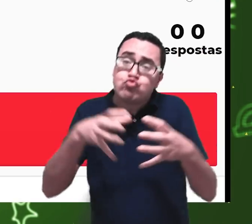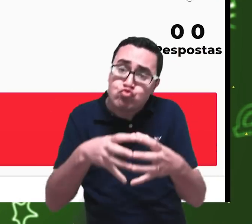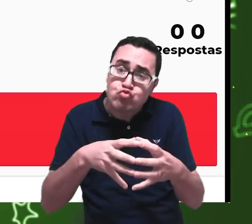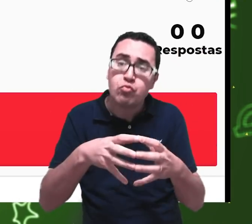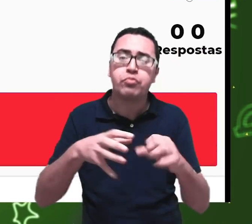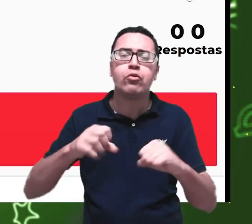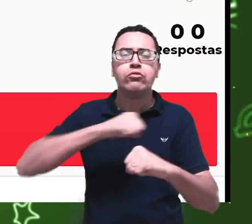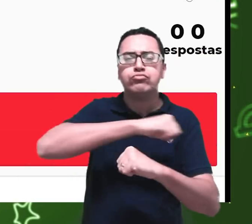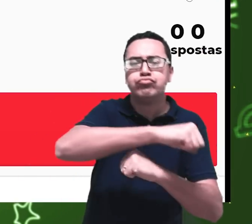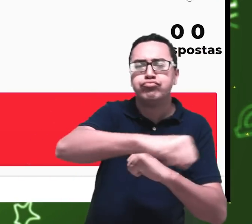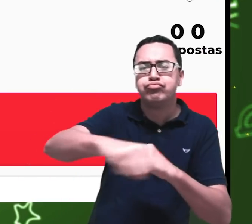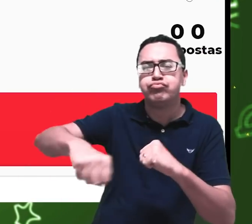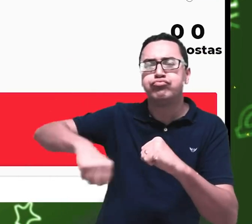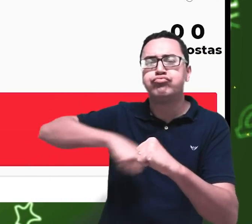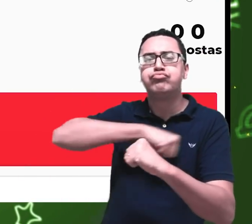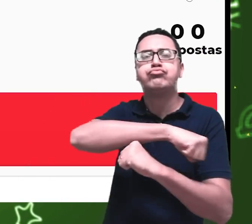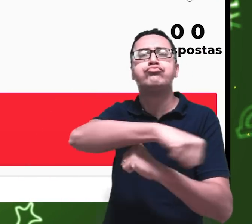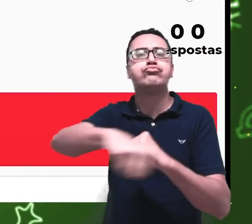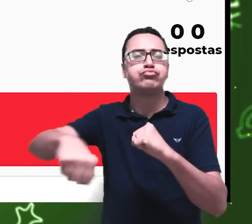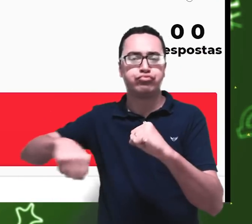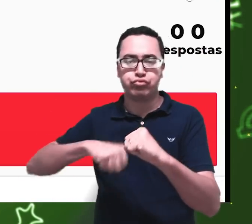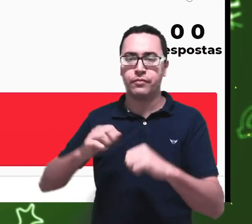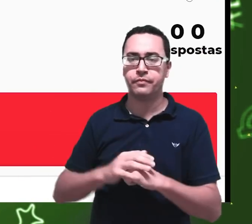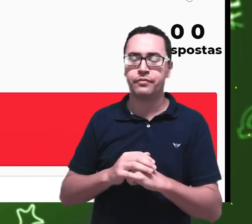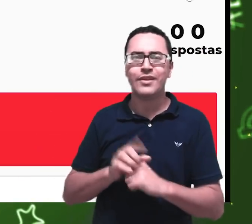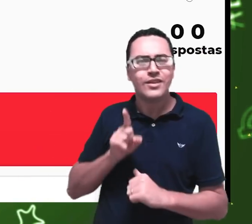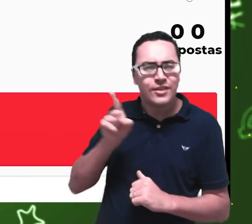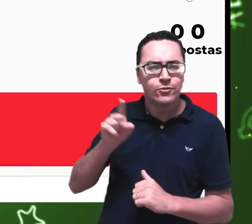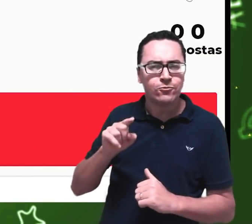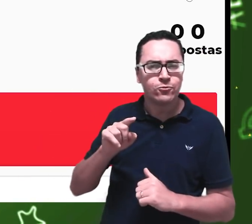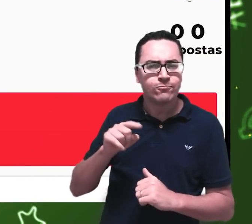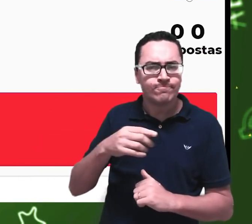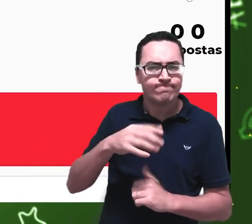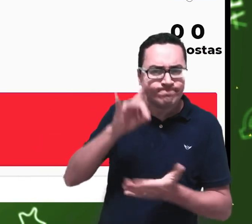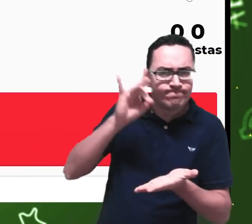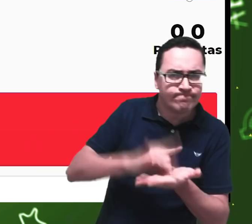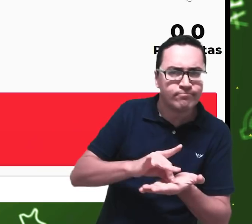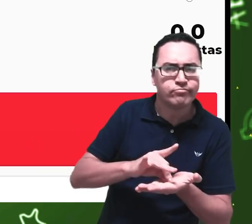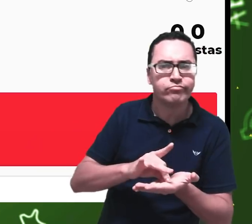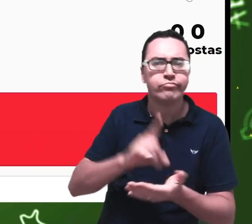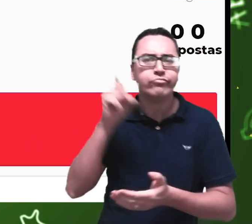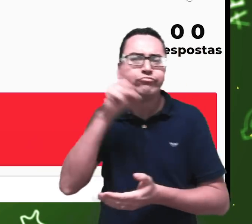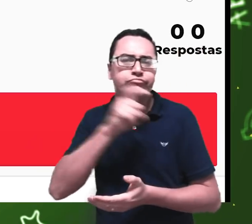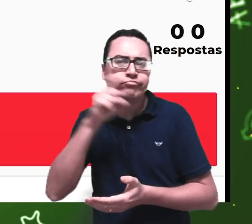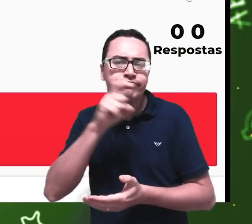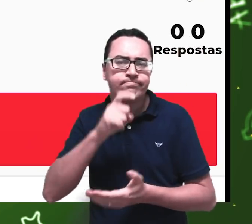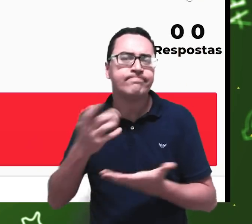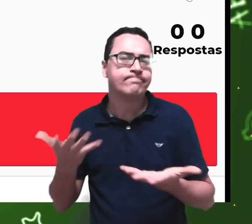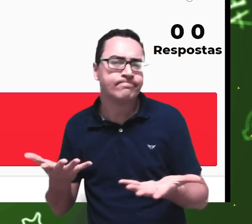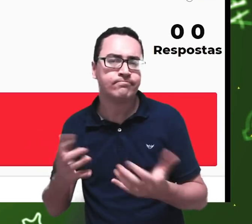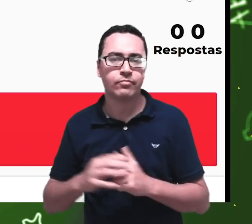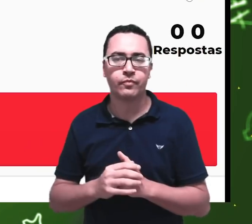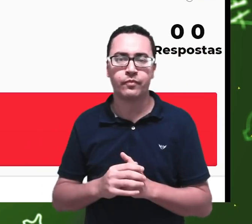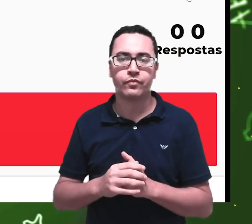solar. Deixei pouquinho tempo. Isso é verdade ou isso está errado? É falso?